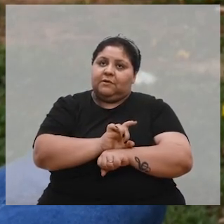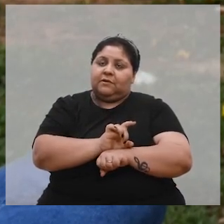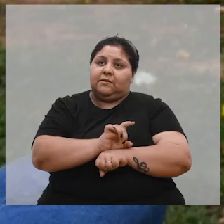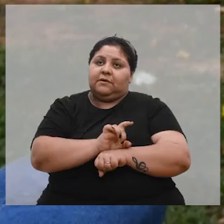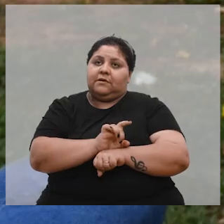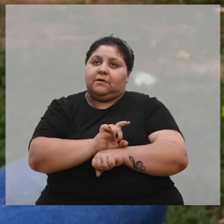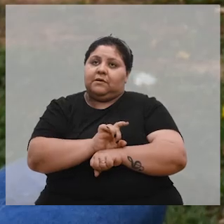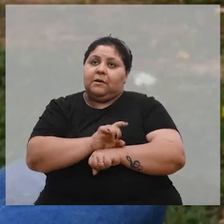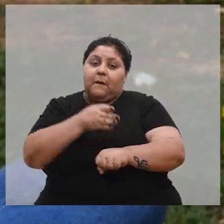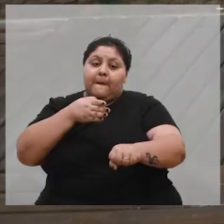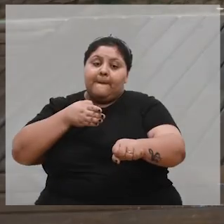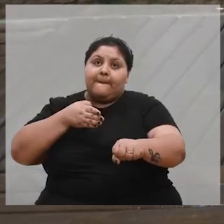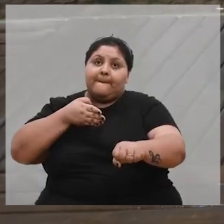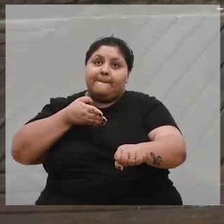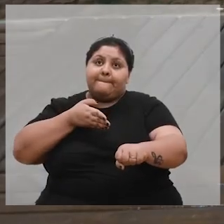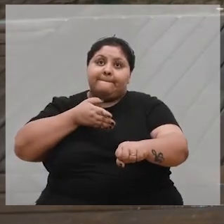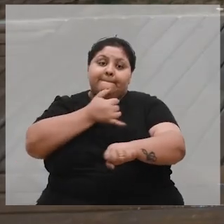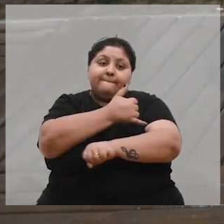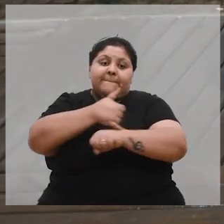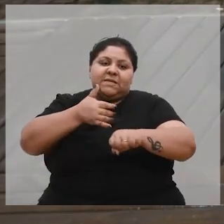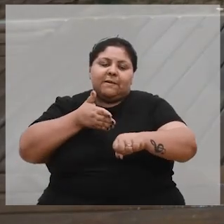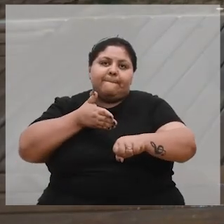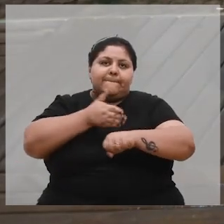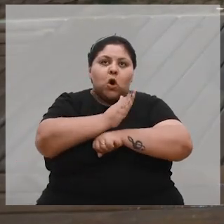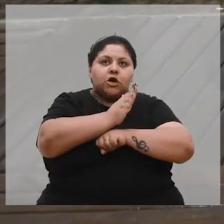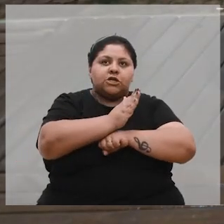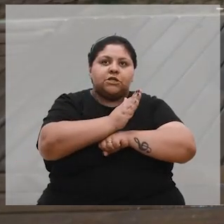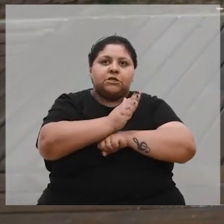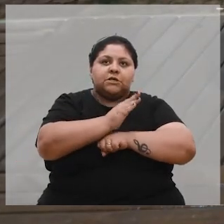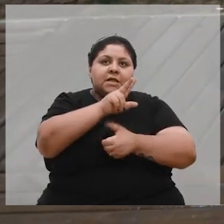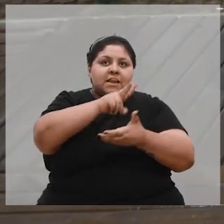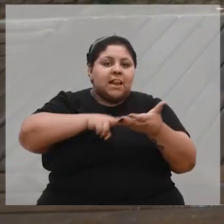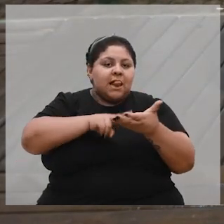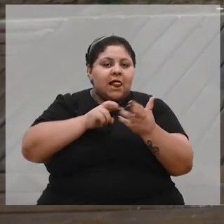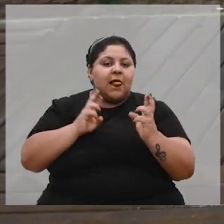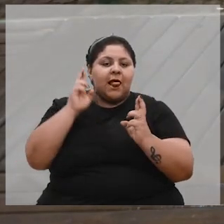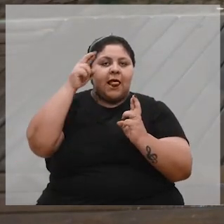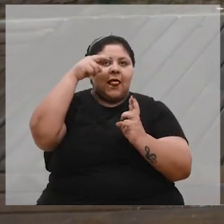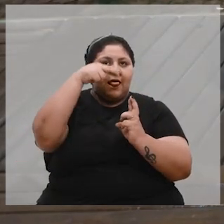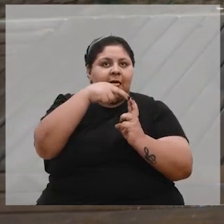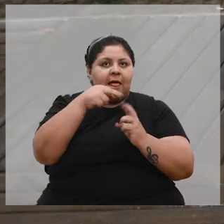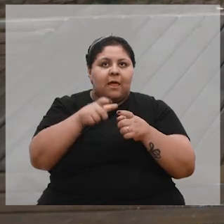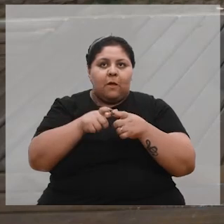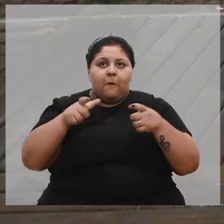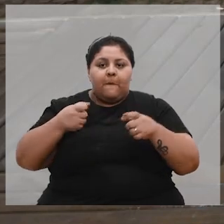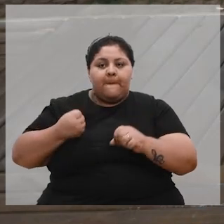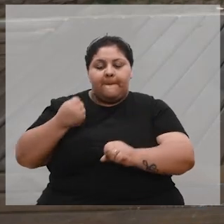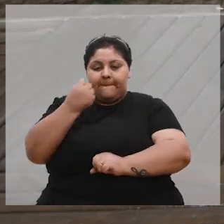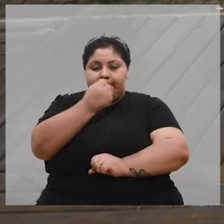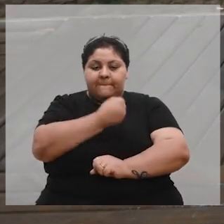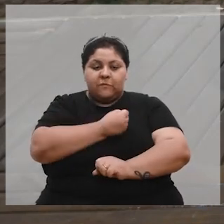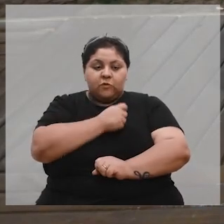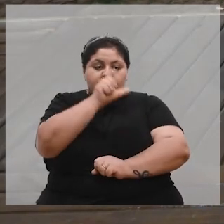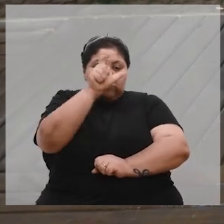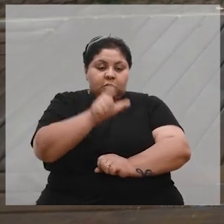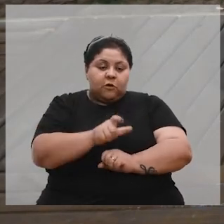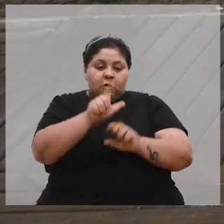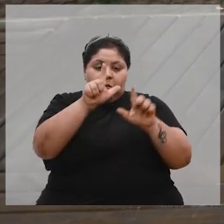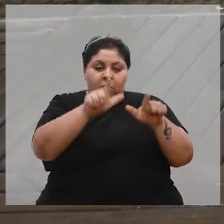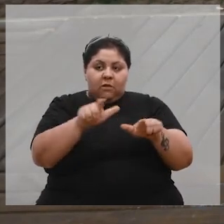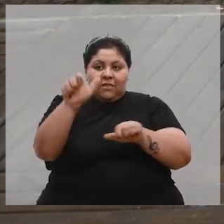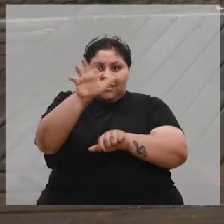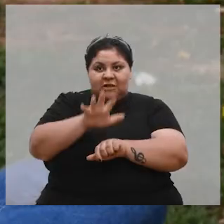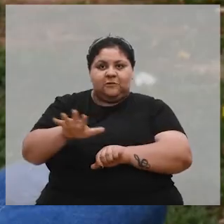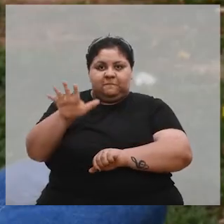O Passaporte da Leitura é referência, que a gente continue investindo para que nós tenhamos o maior número de autores